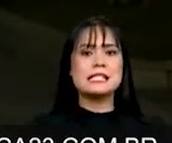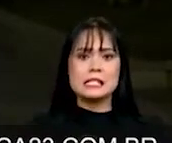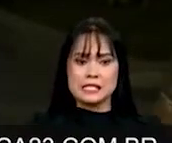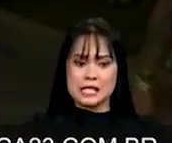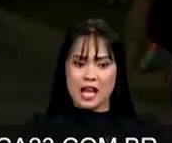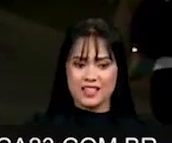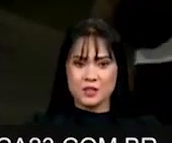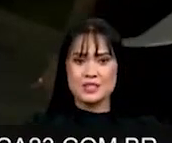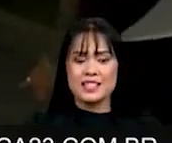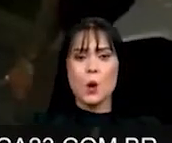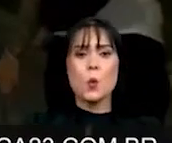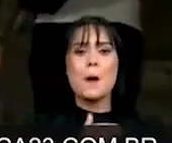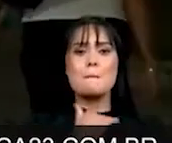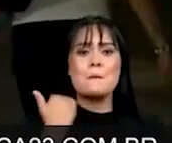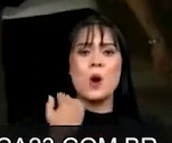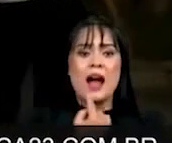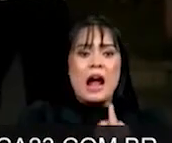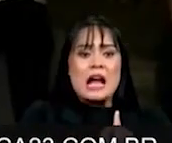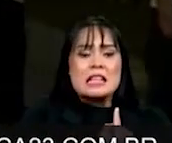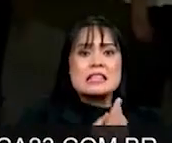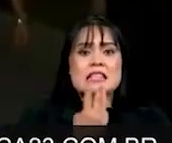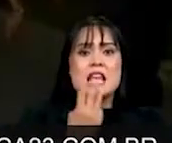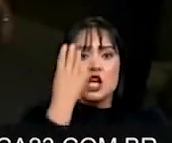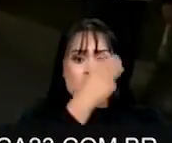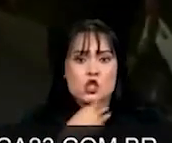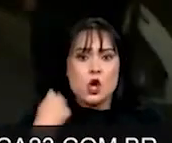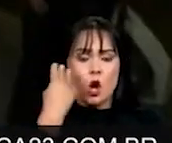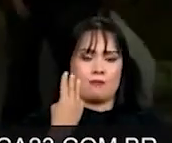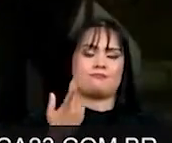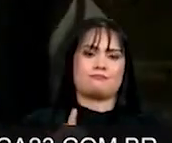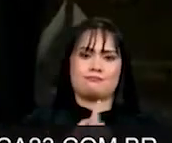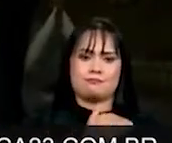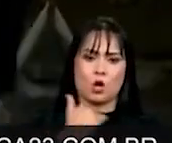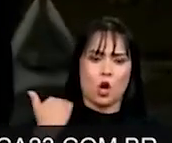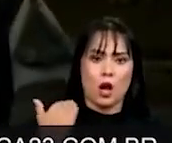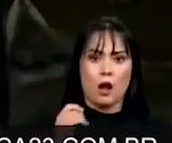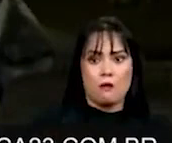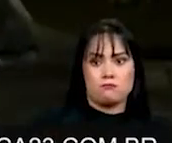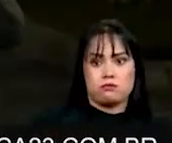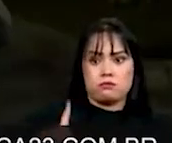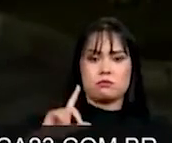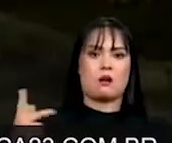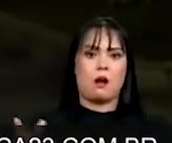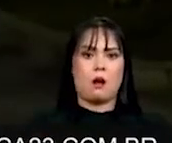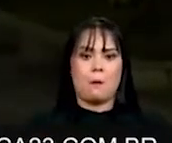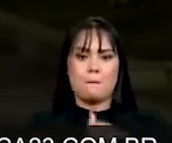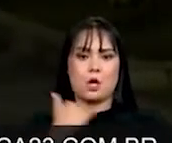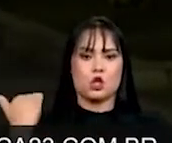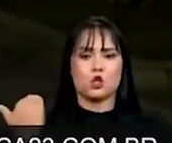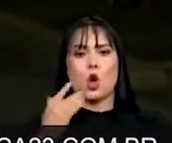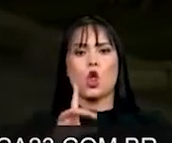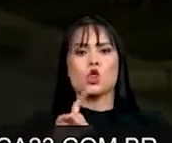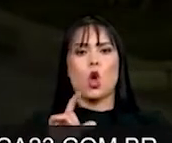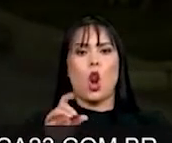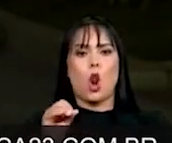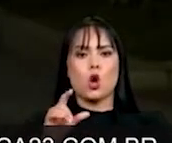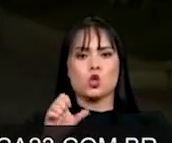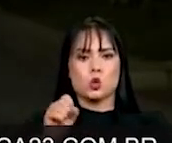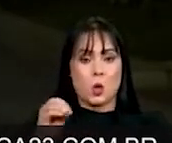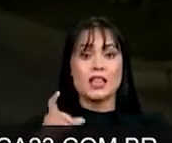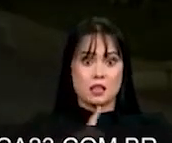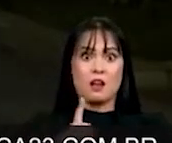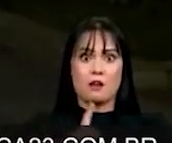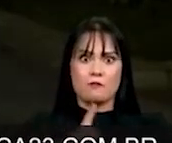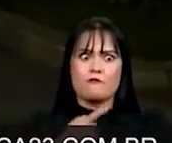estado registrou uma morte a cada 3 horas. A alta de casos de homicídio doloso, que é quando há intenção